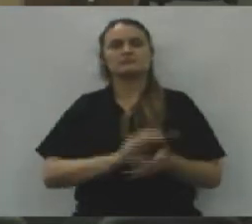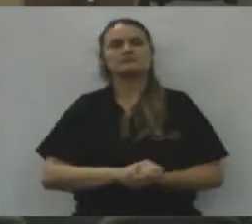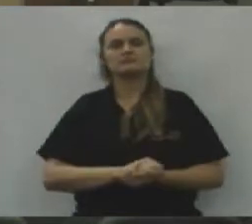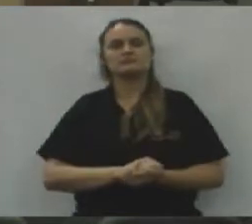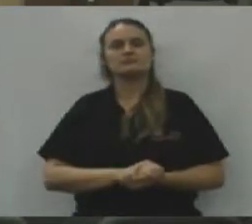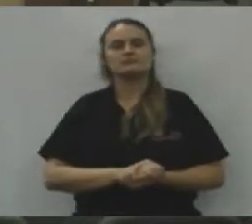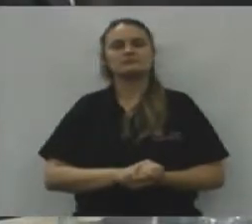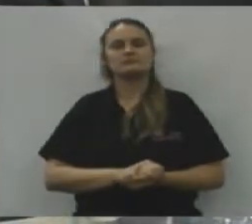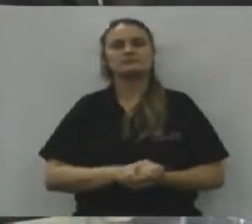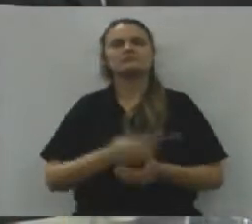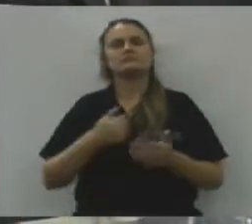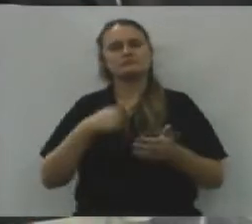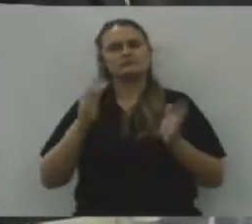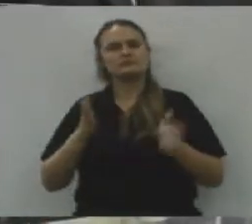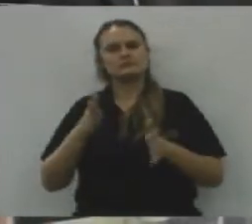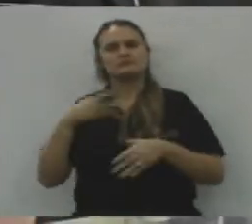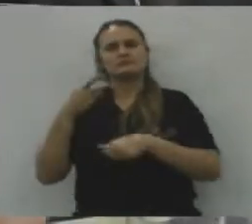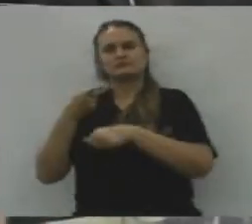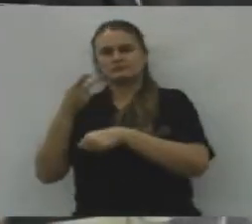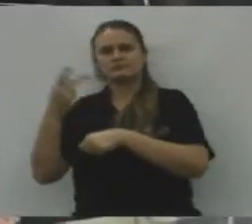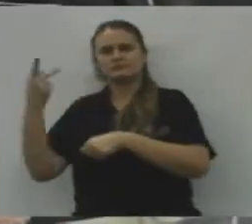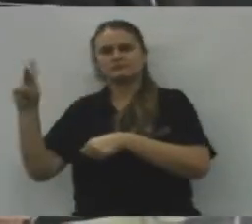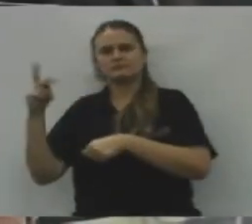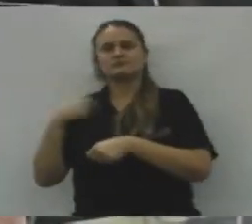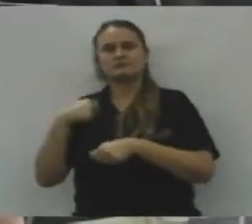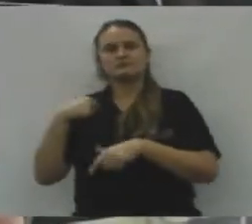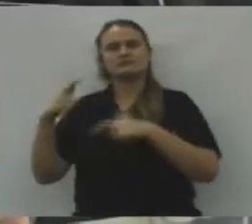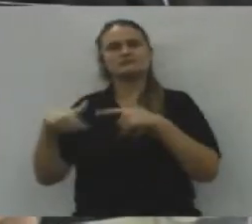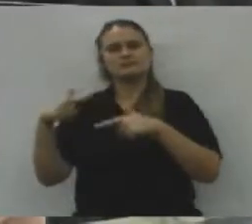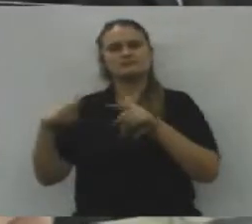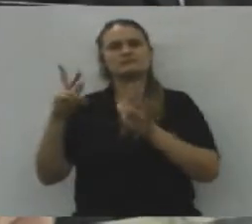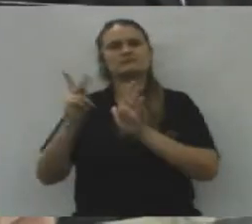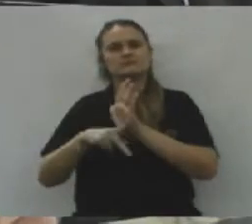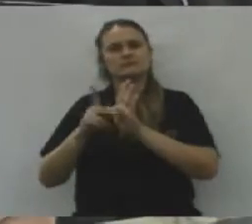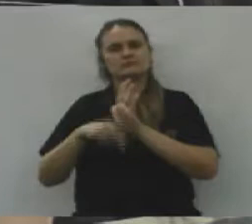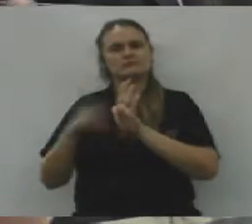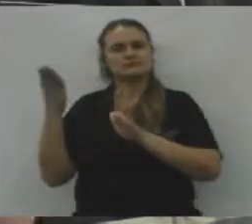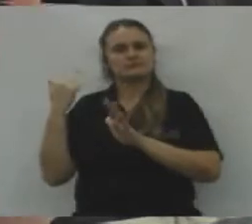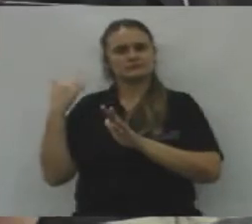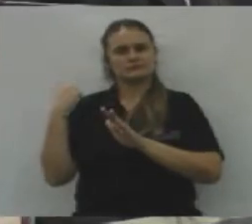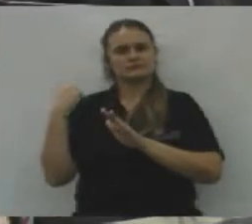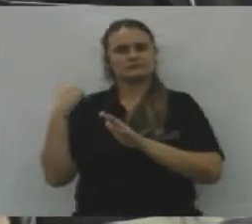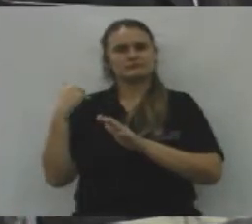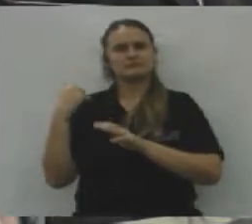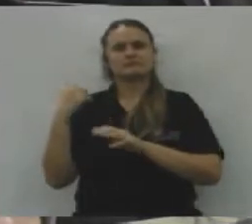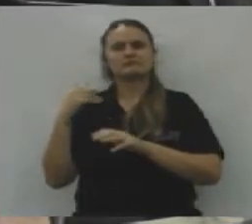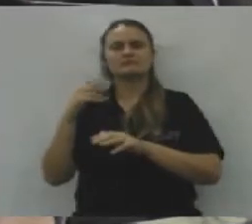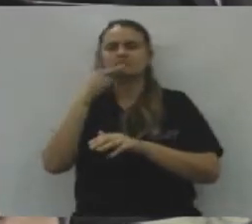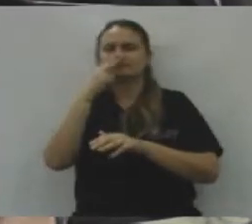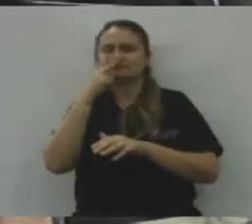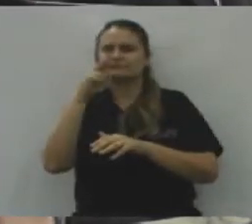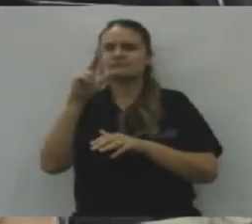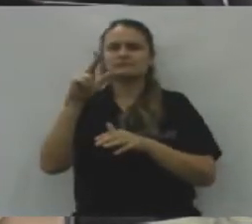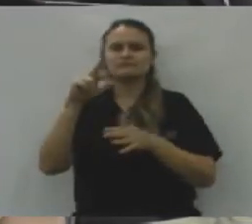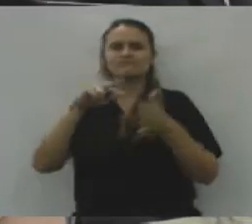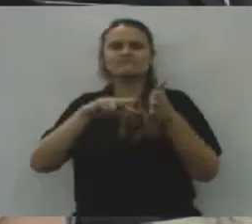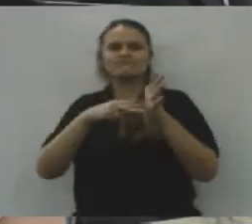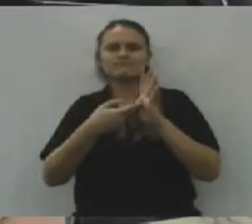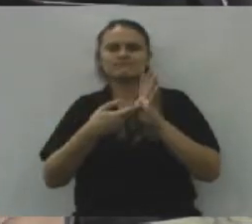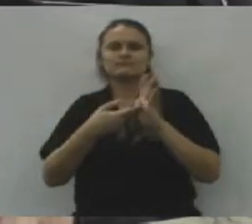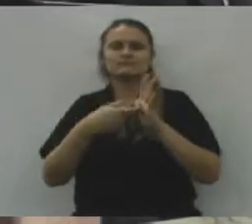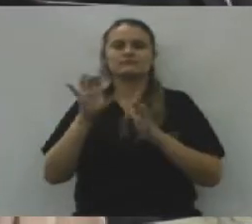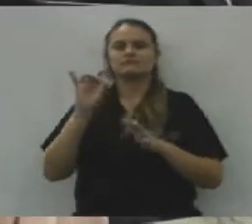Como eu também já havia comentado com ele, eu estava trabalhando num projeto também praticamente no mesmo sentido.